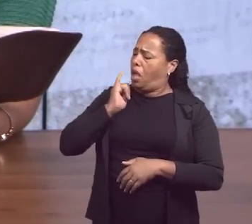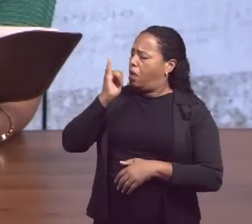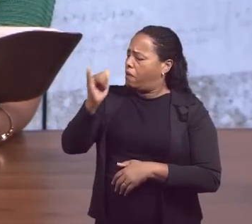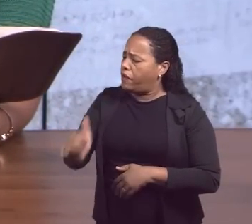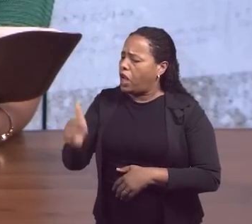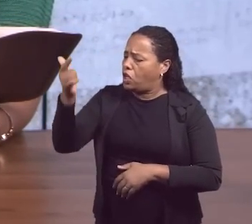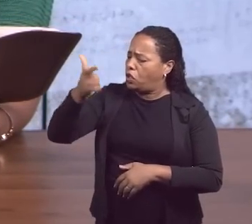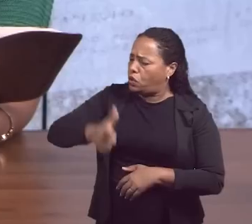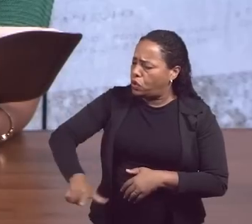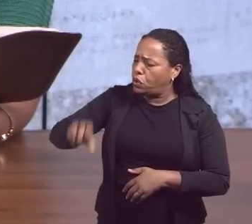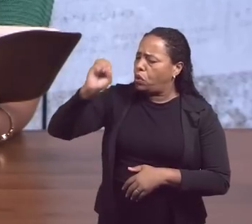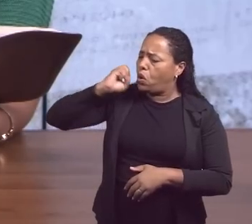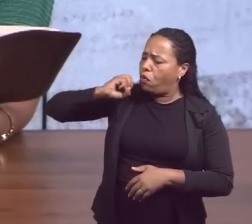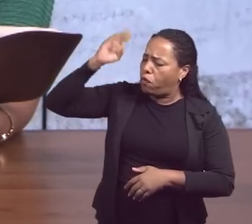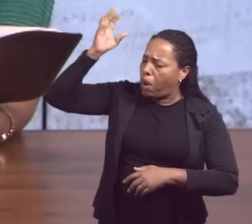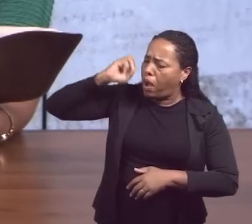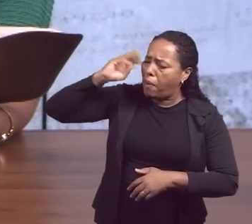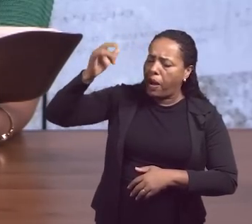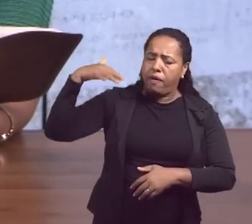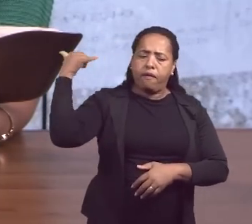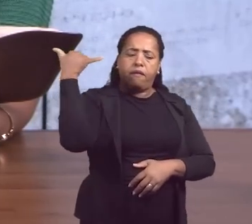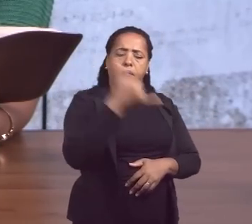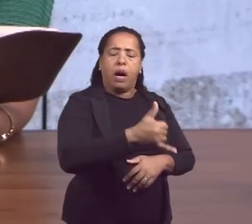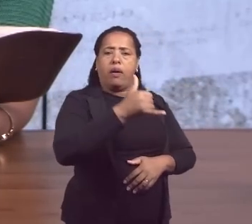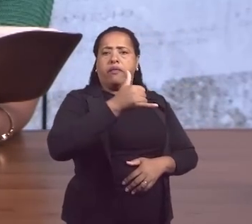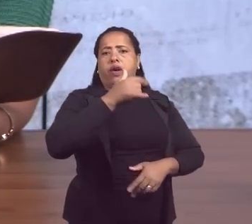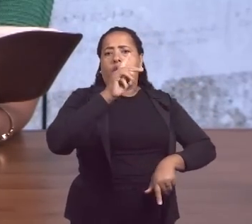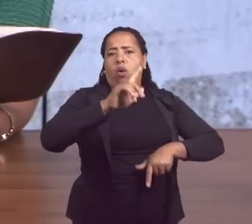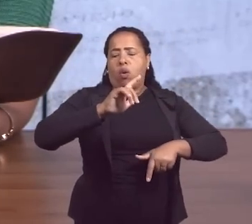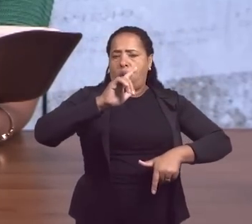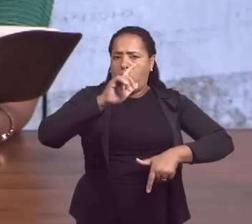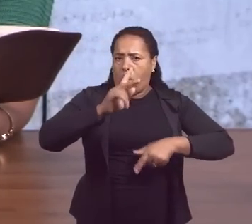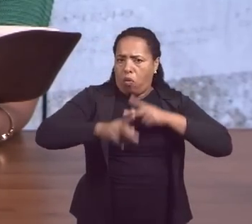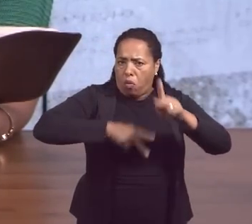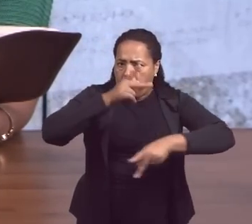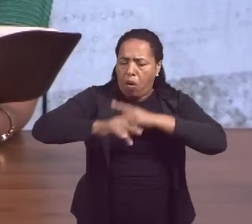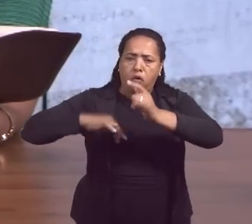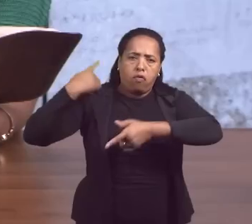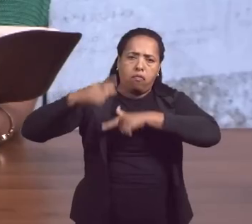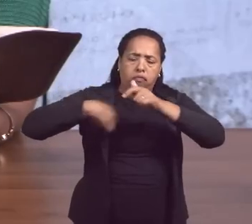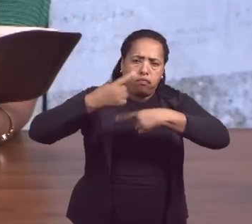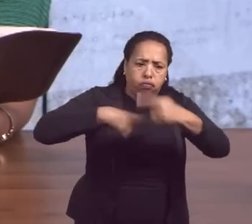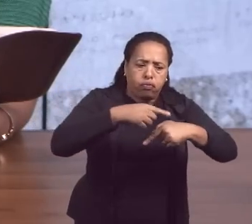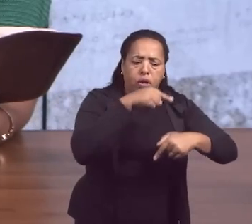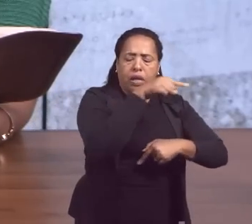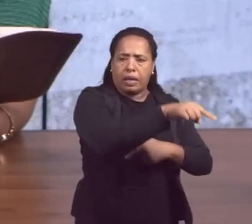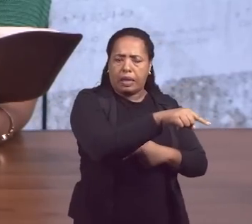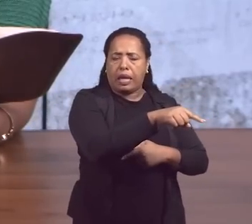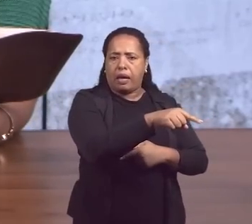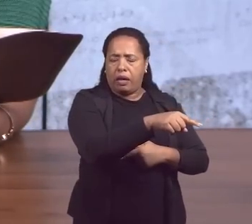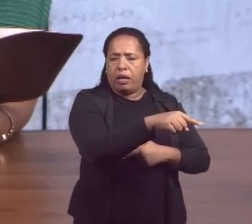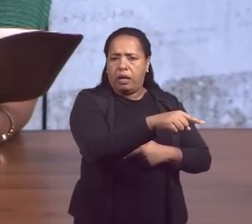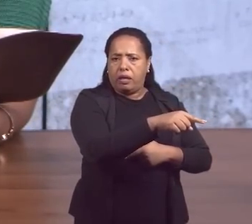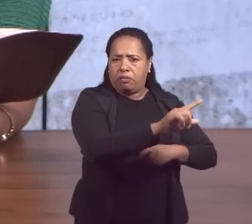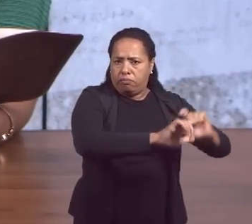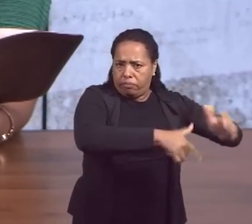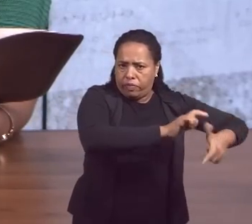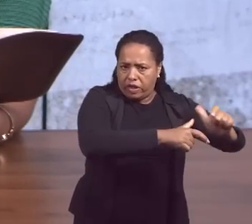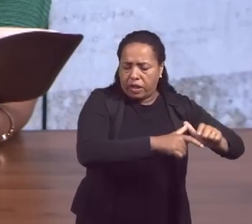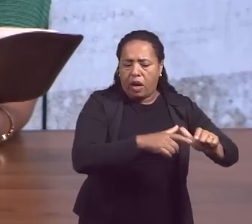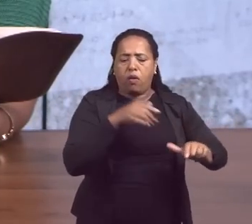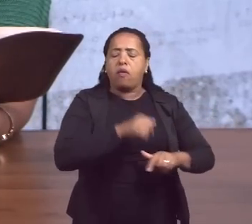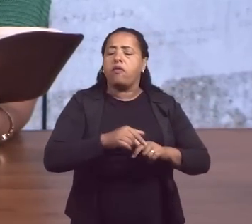aos filhos de Israel e dize-lhes: Quando passardes o Jordão, a terra de Canaã, fazei com que